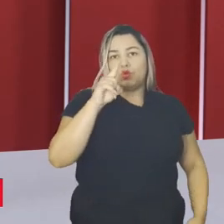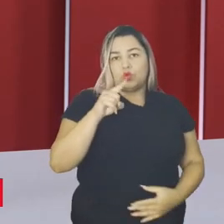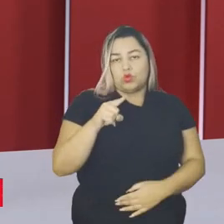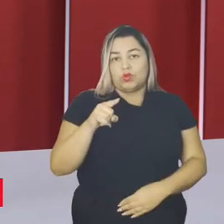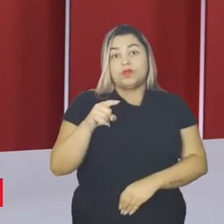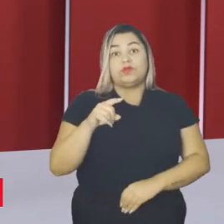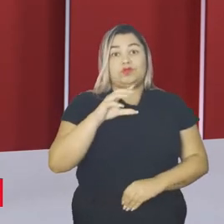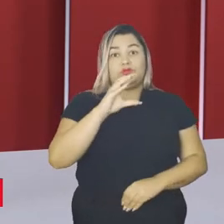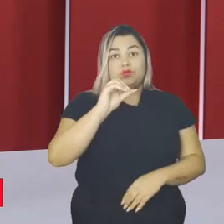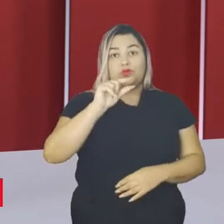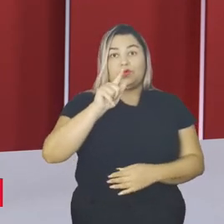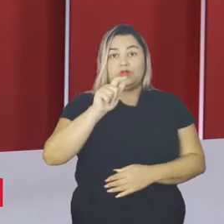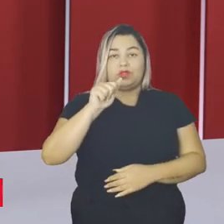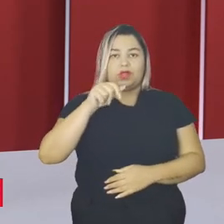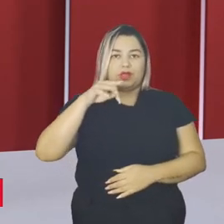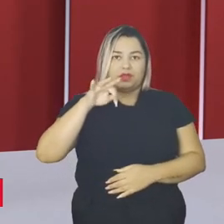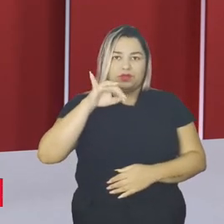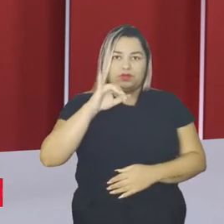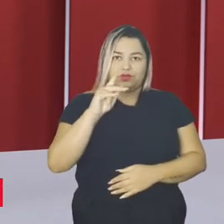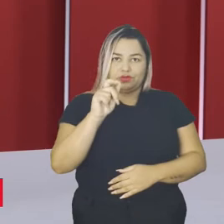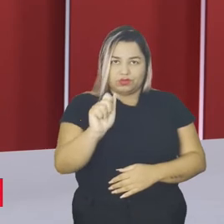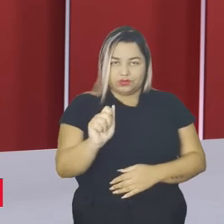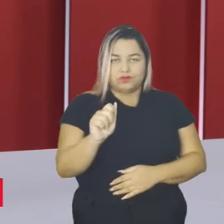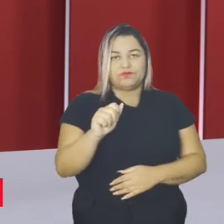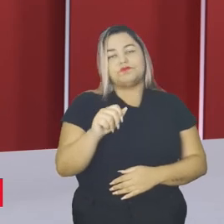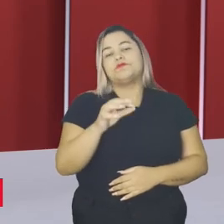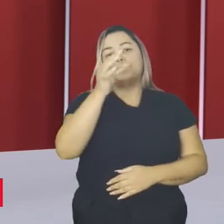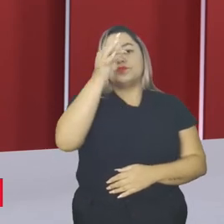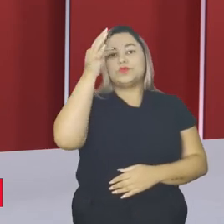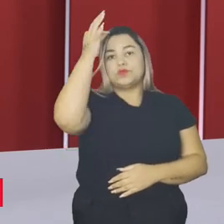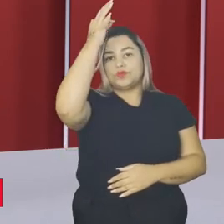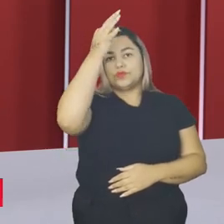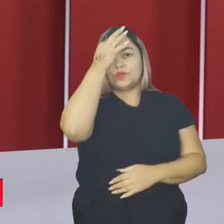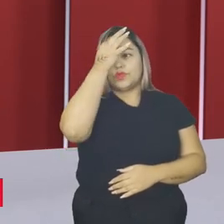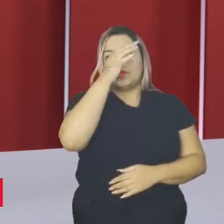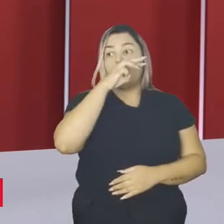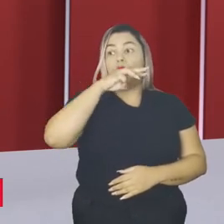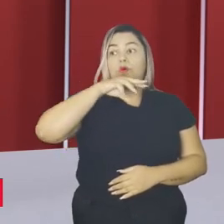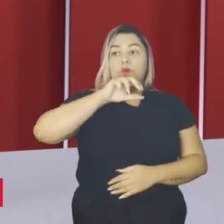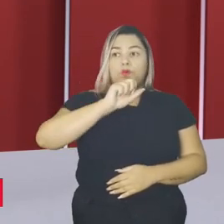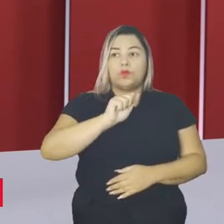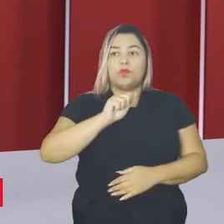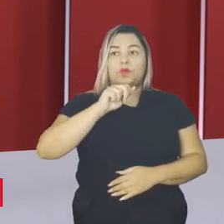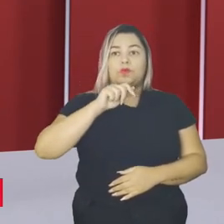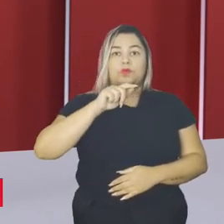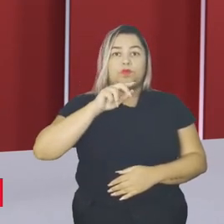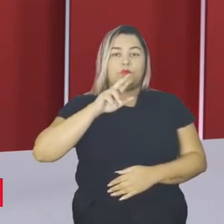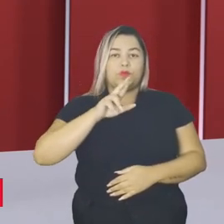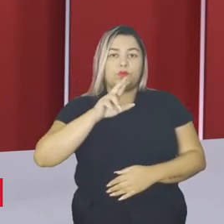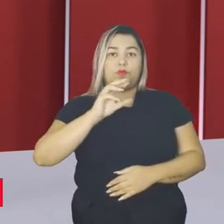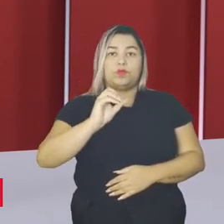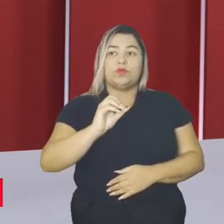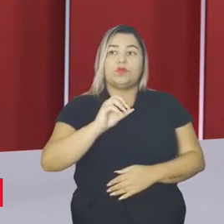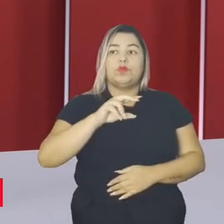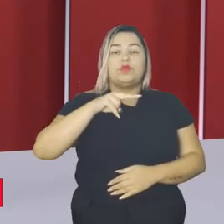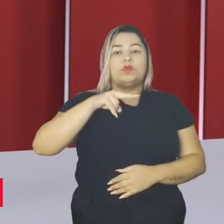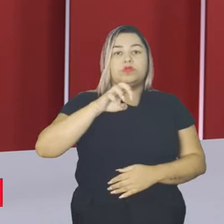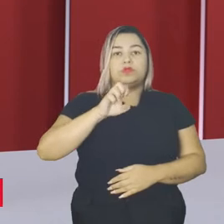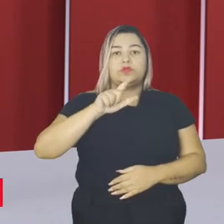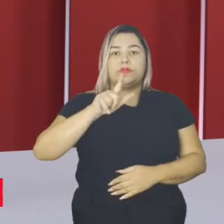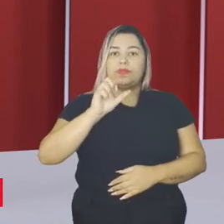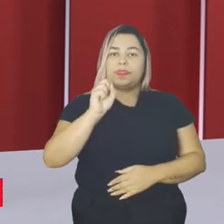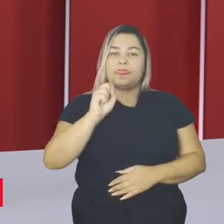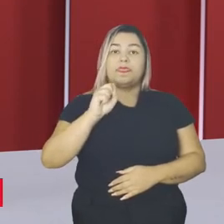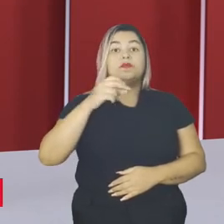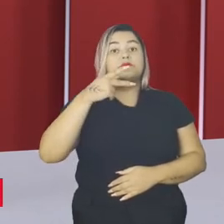de Colatina, Espírito Santo, maravilha. O Mago também está aqui com a gente. Neilson Pinto, bom dia. Ele que fala